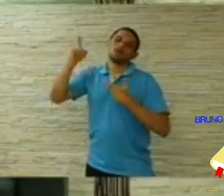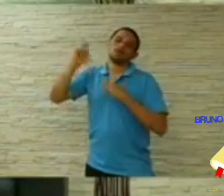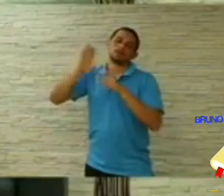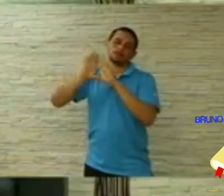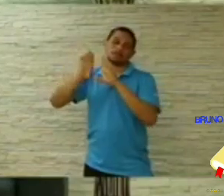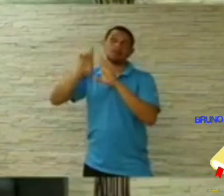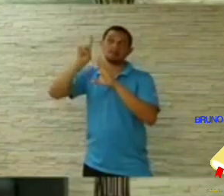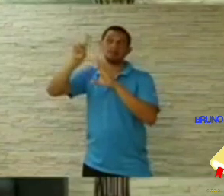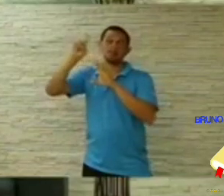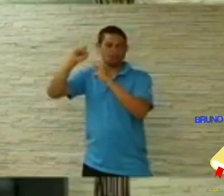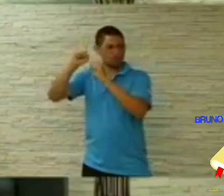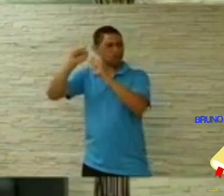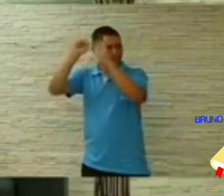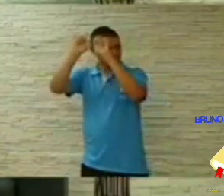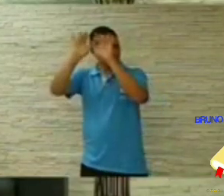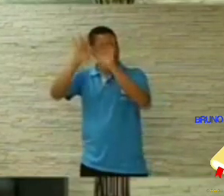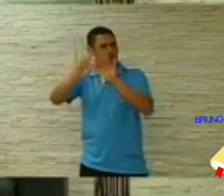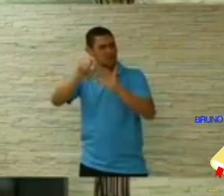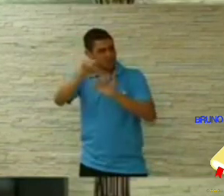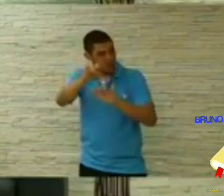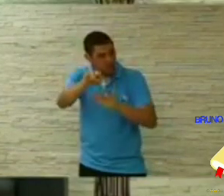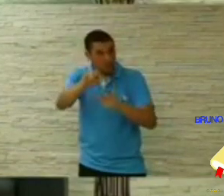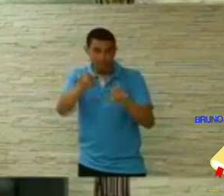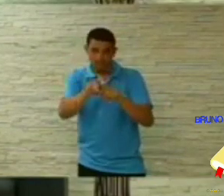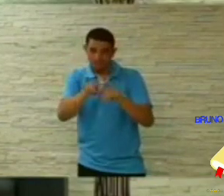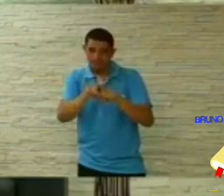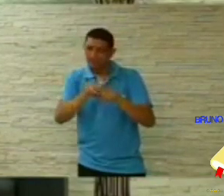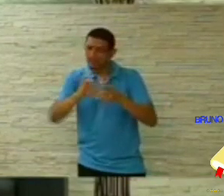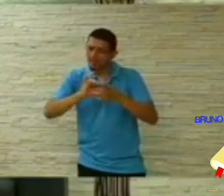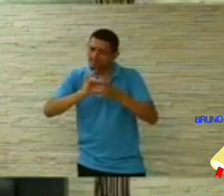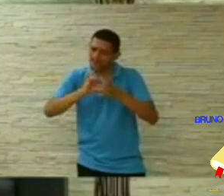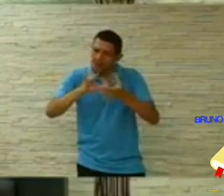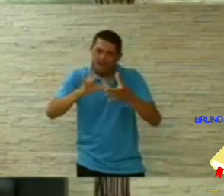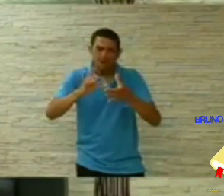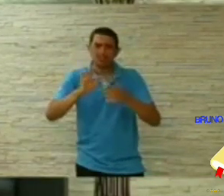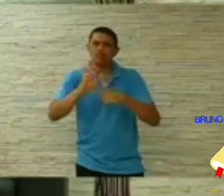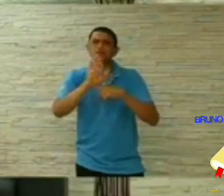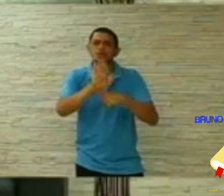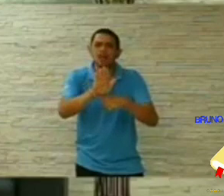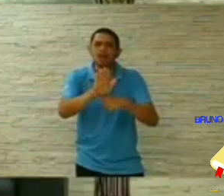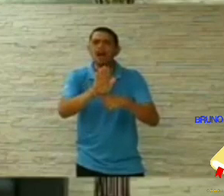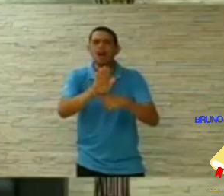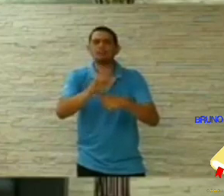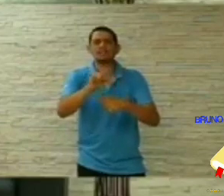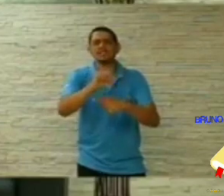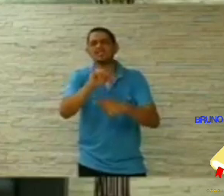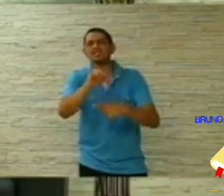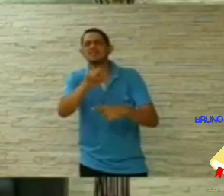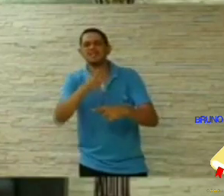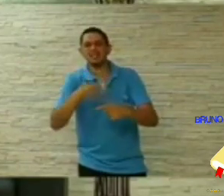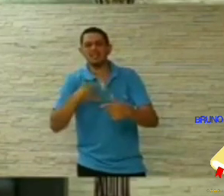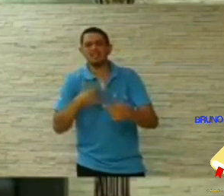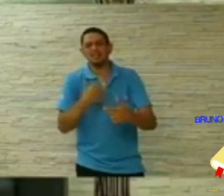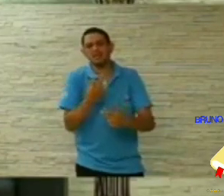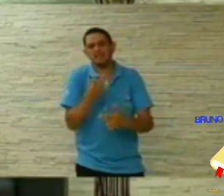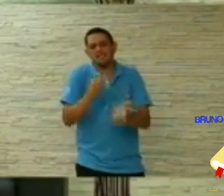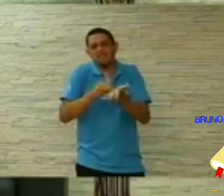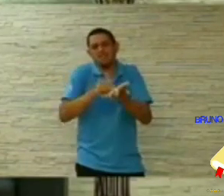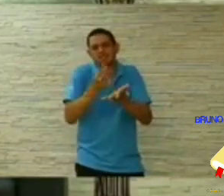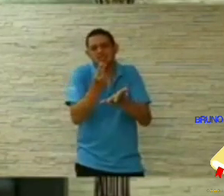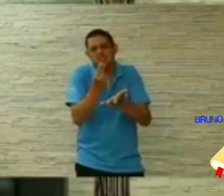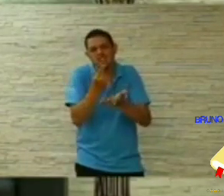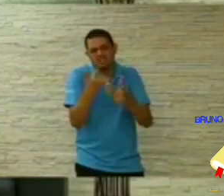você, te livrar, te ajudar a superar essa crise financeira. Deus pode te dar um